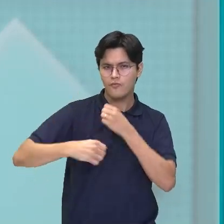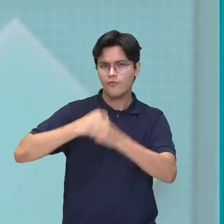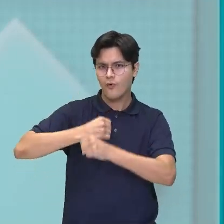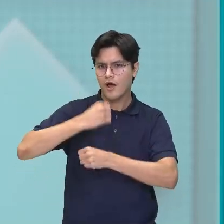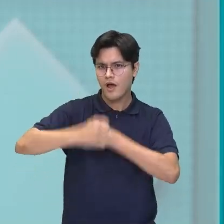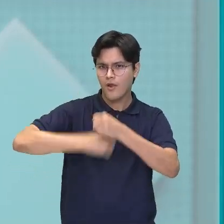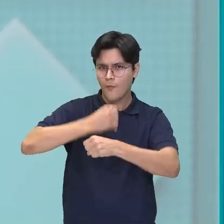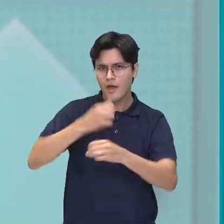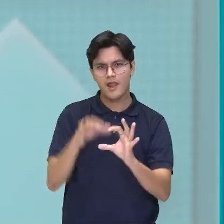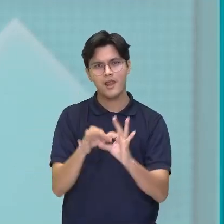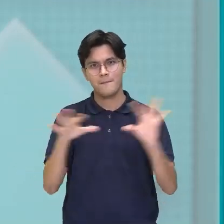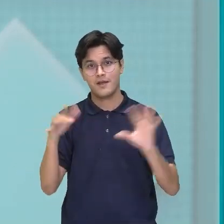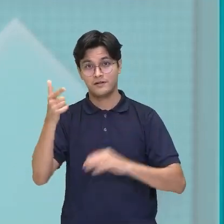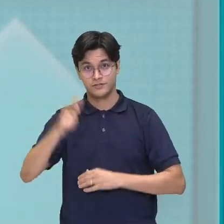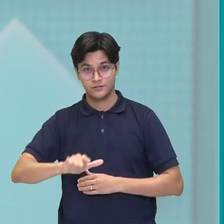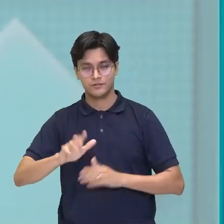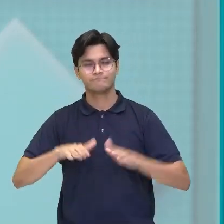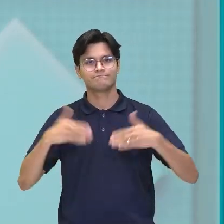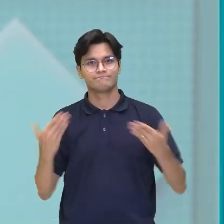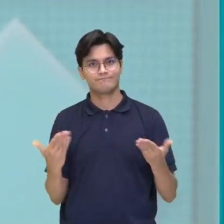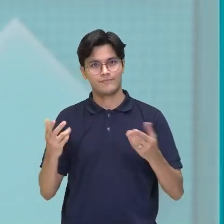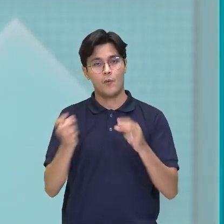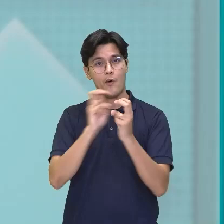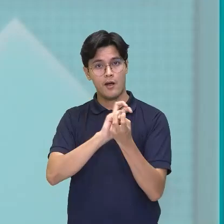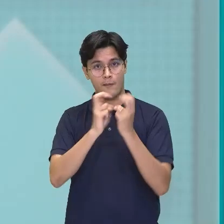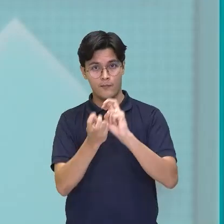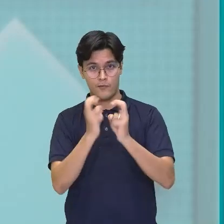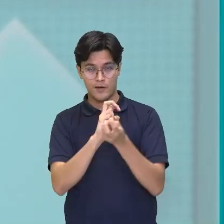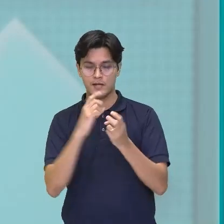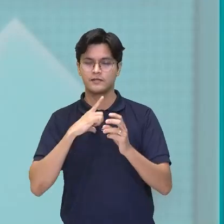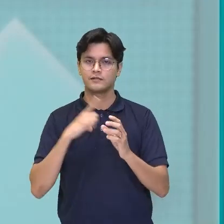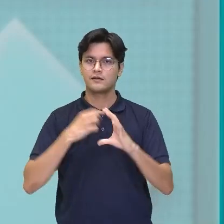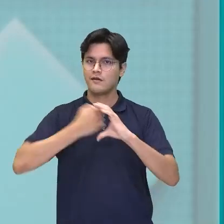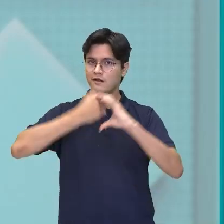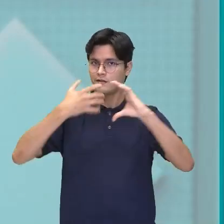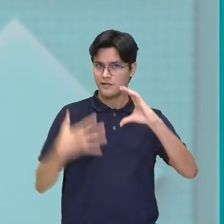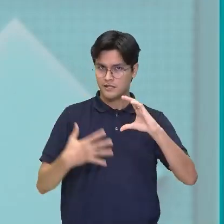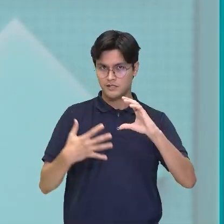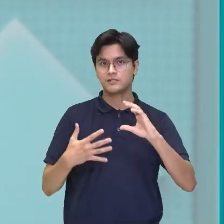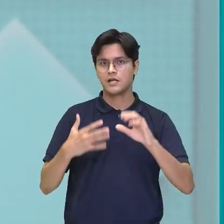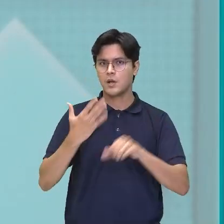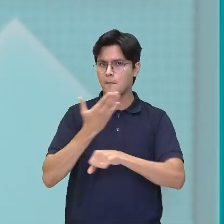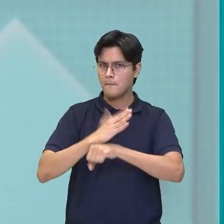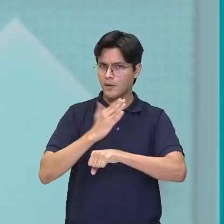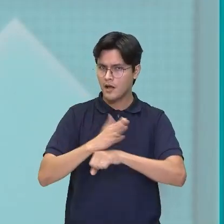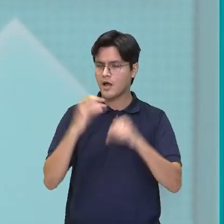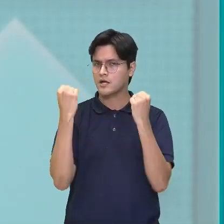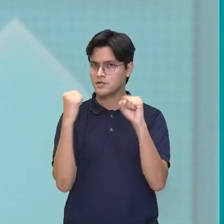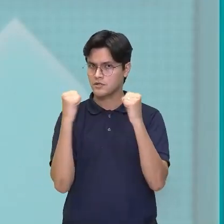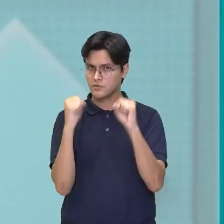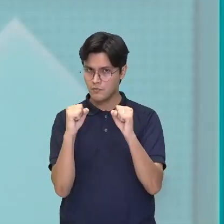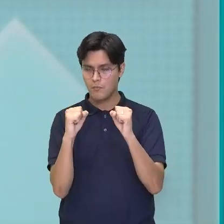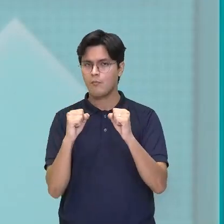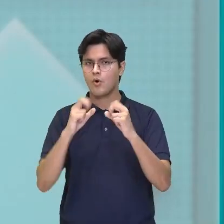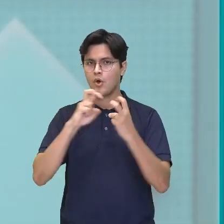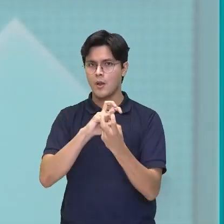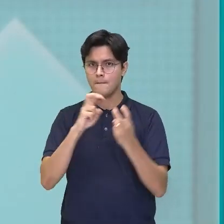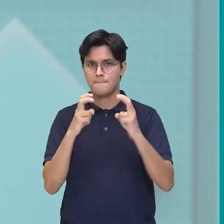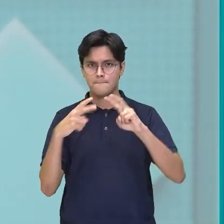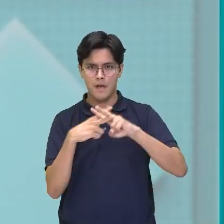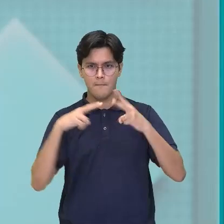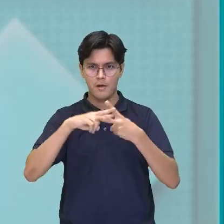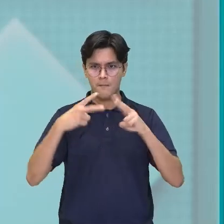ela tem essa característica, tá? É uma luta marcial, mas ela mistura a dança,